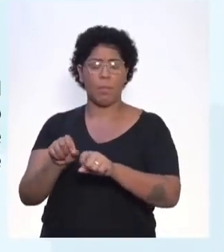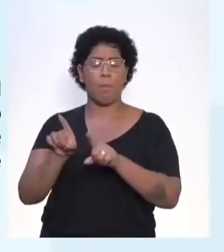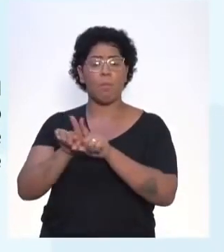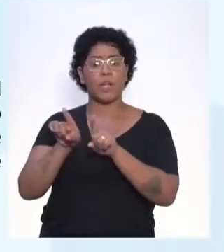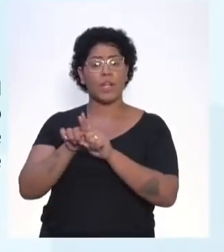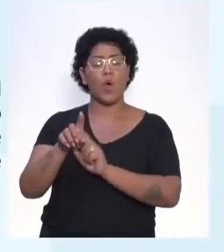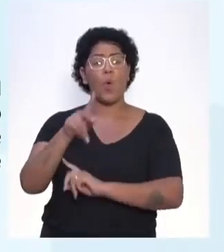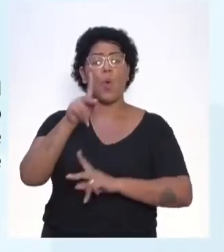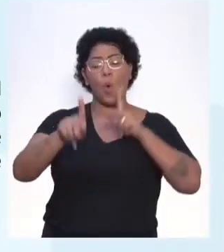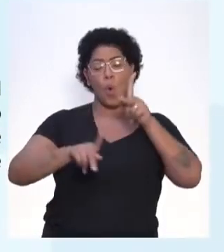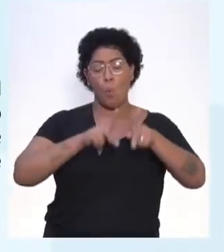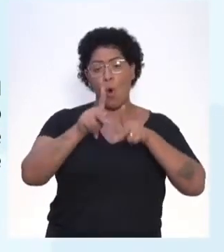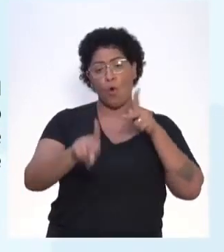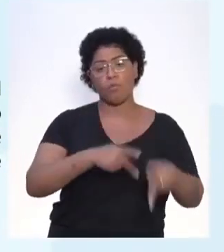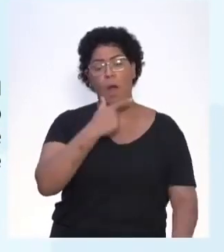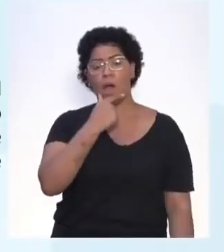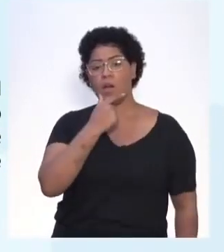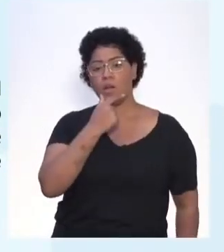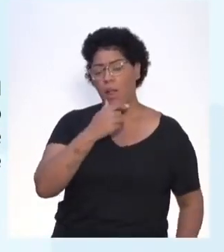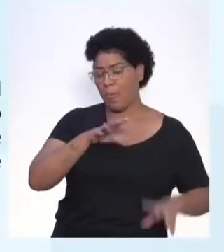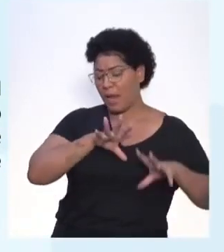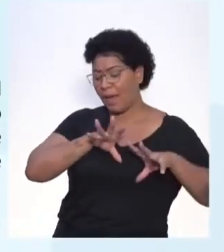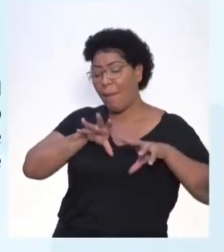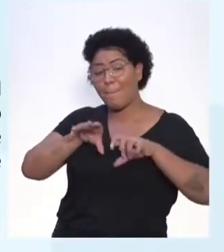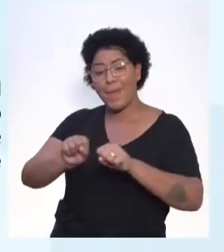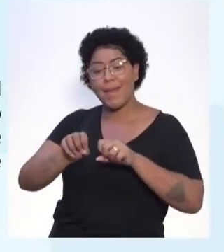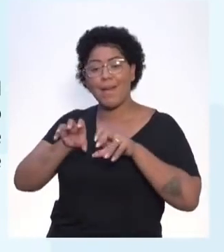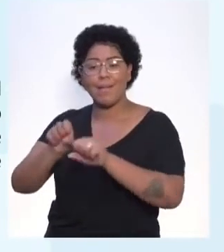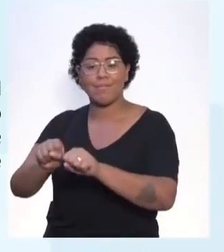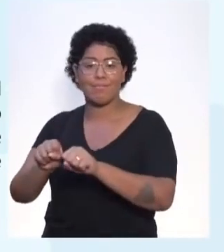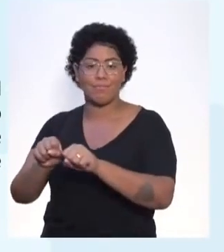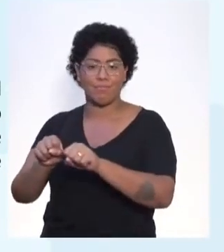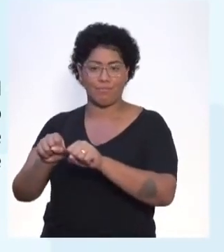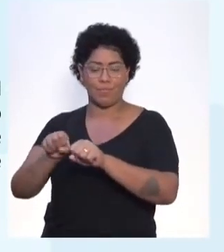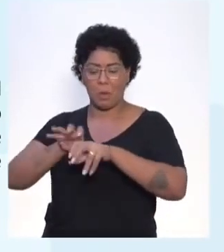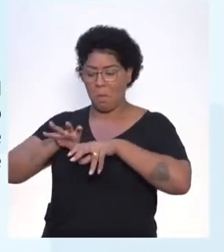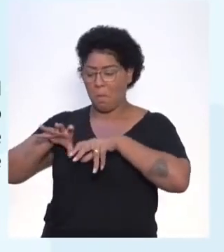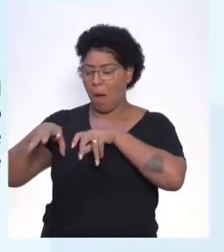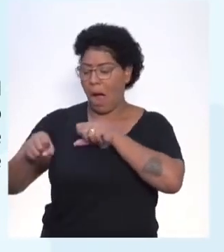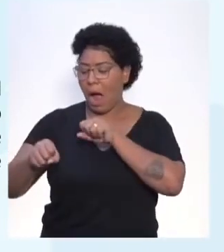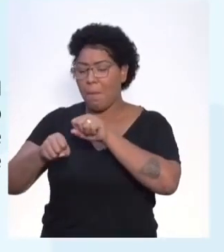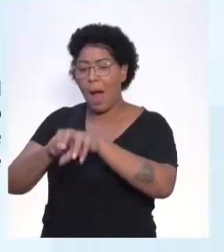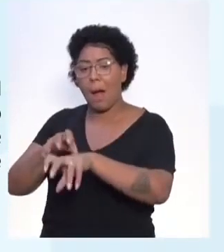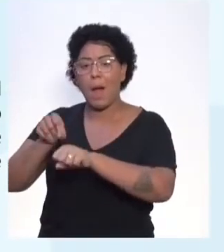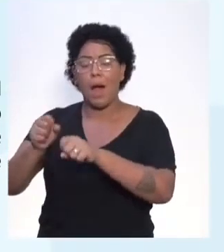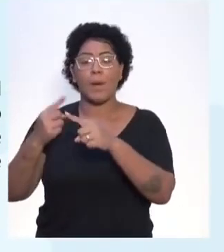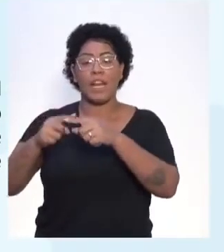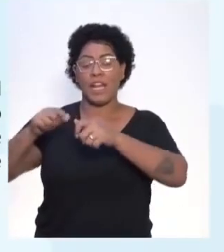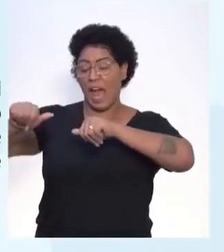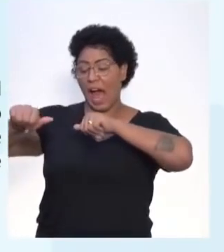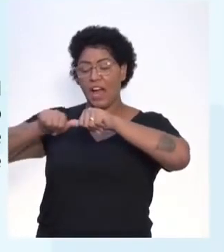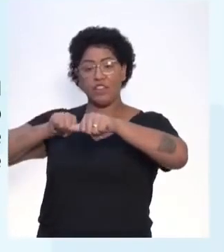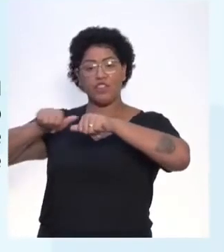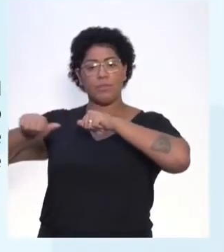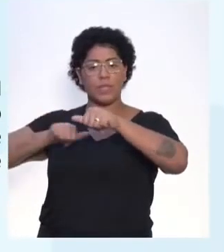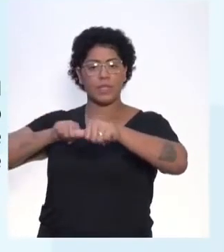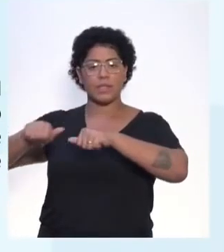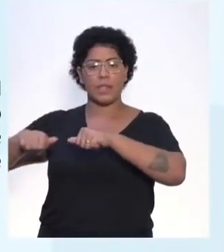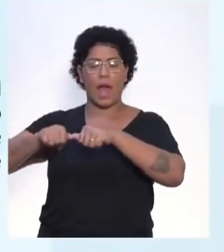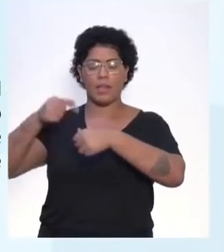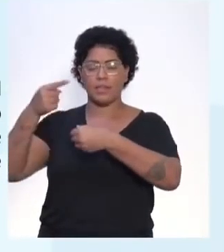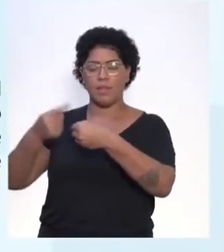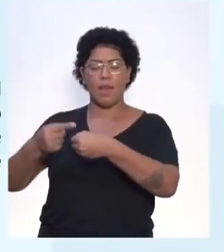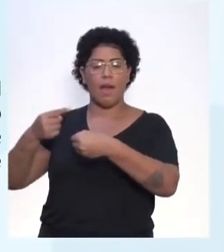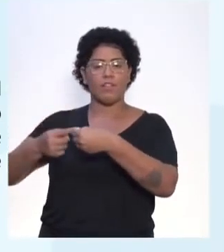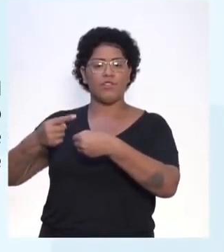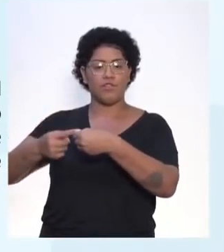efeito em cascata. E justamente uma dessas regiões que antes eram de domínio egípcio, de influência egípcia, e passou também